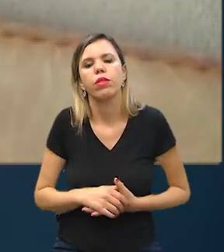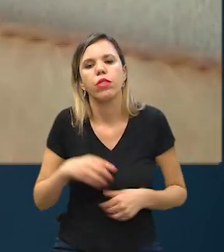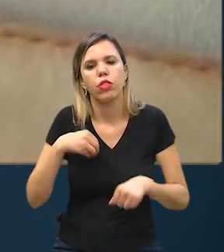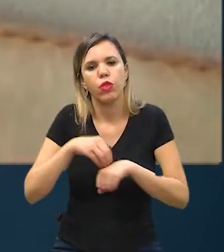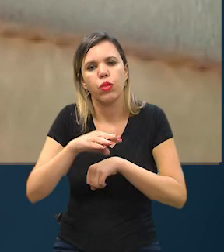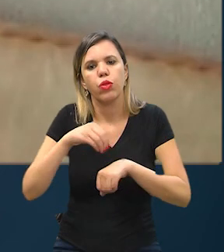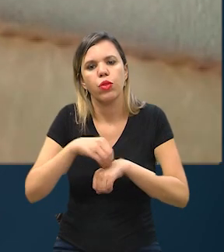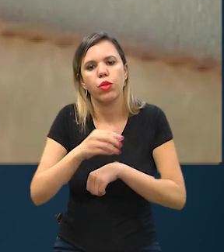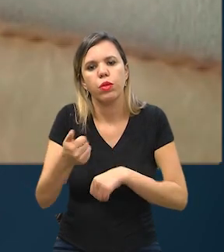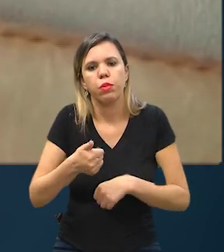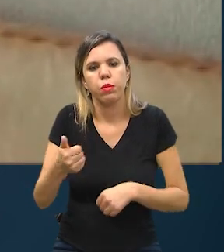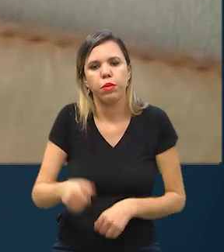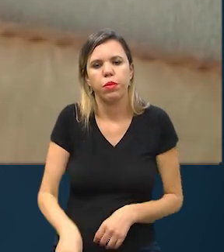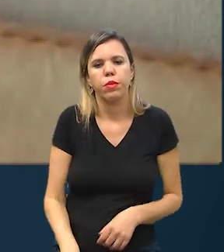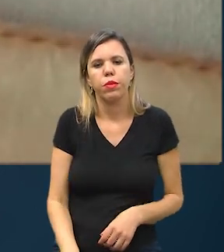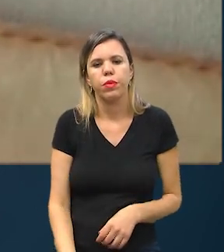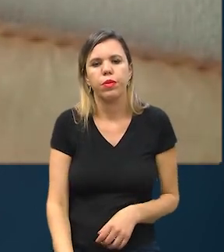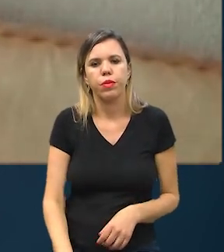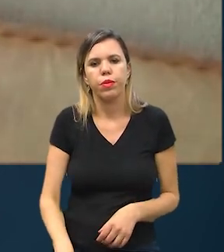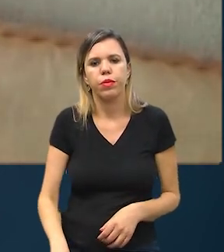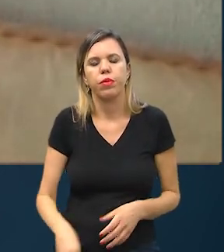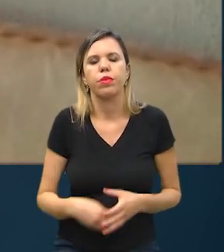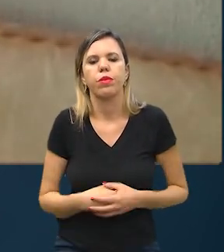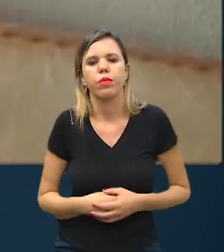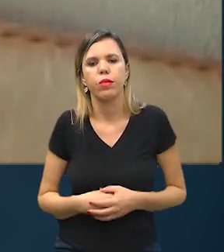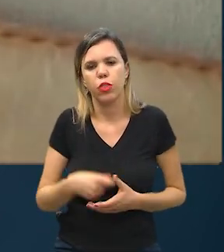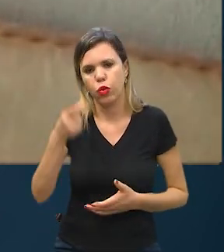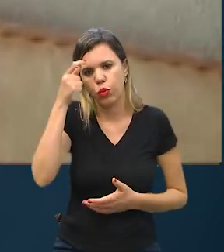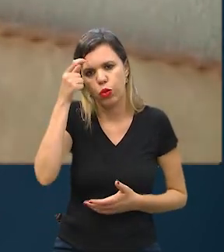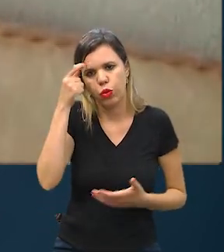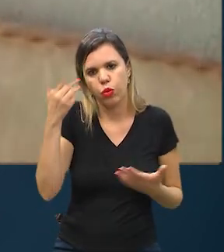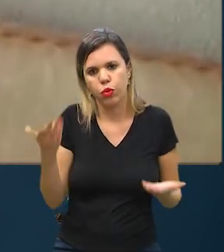fevereiro, onde a gente trouxe as primeiras